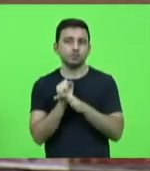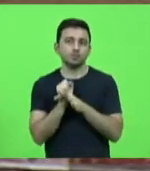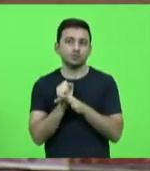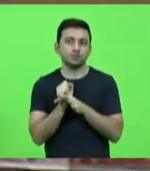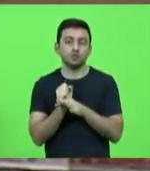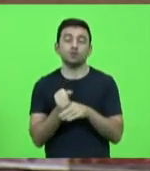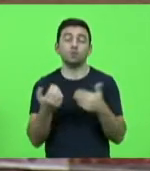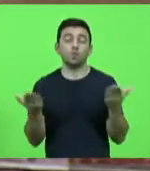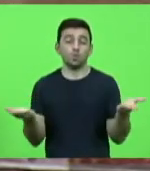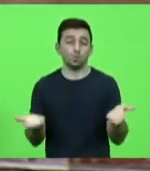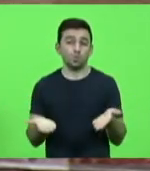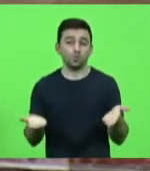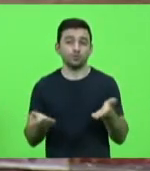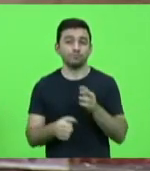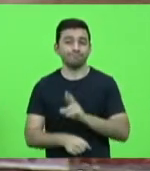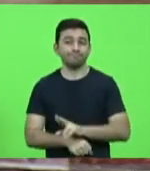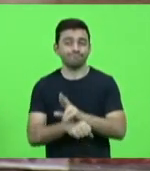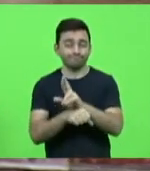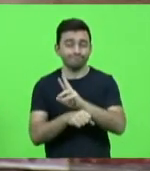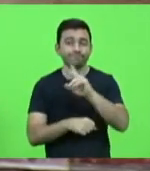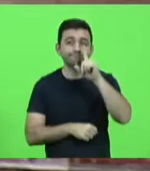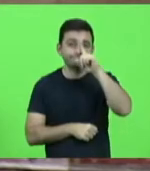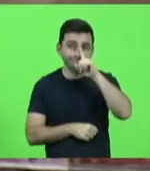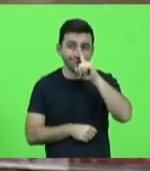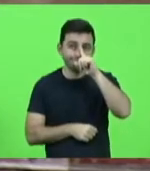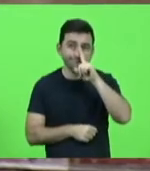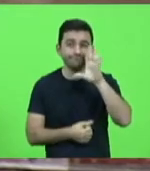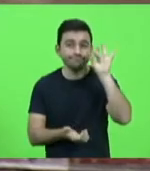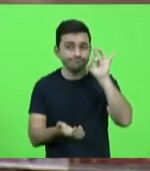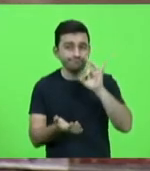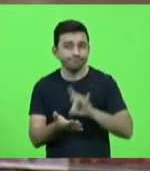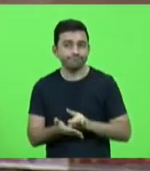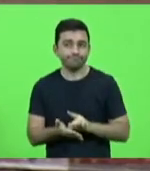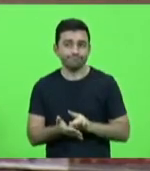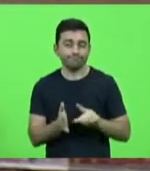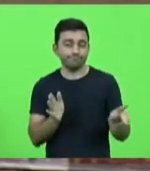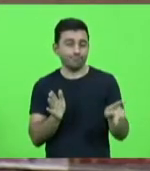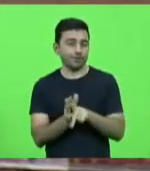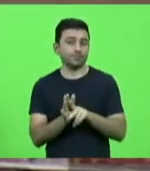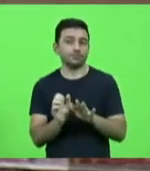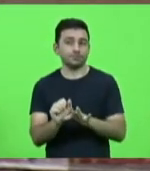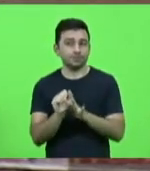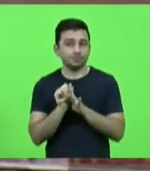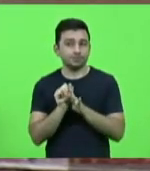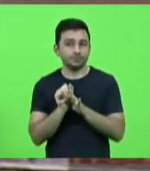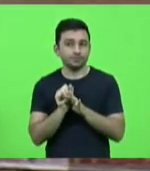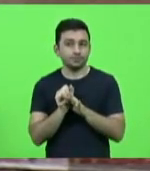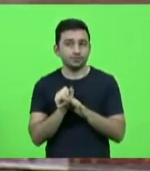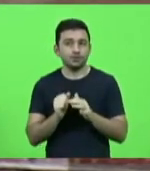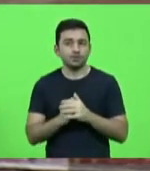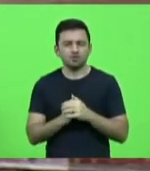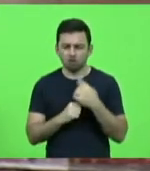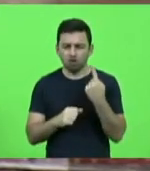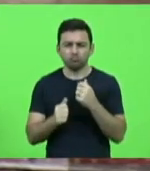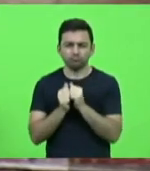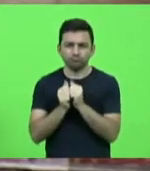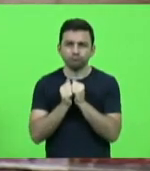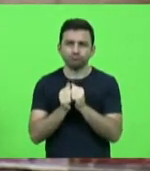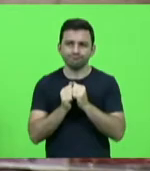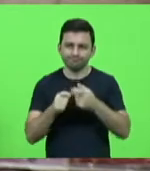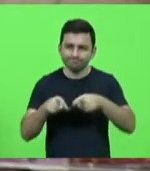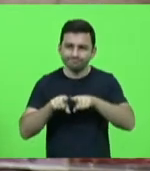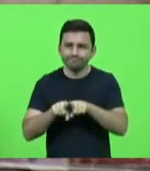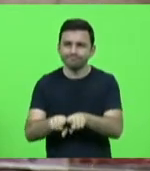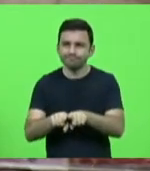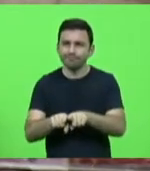hoje representa um risco real para quem pertence à área de segurança. Então, estamos irmanados aí, vamos fazer